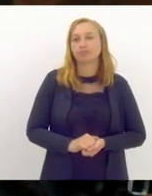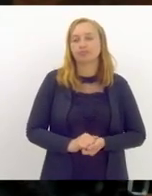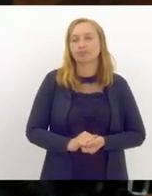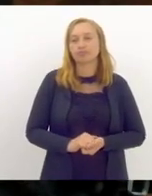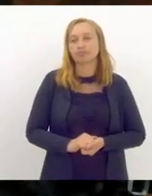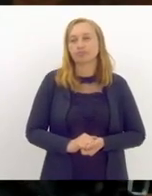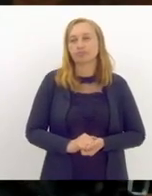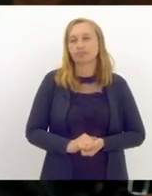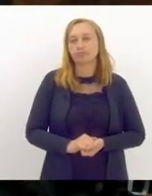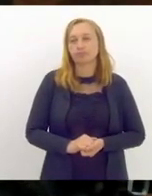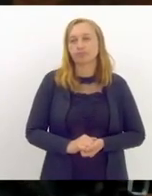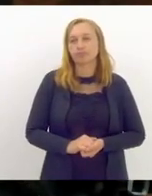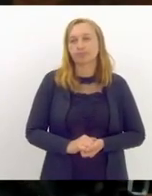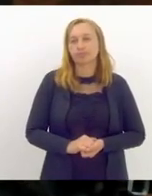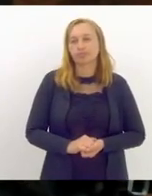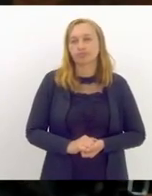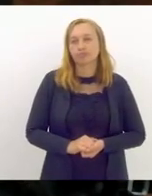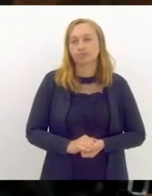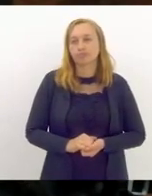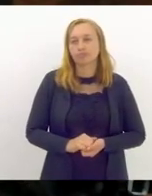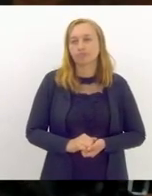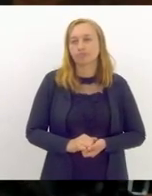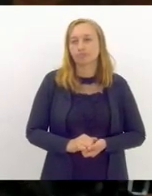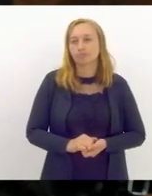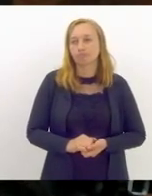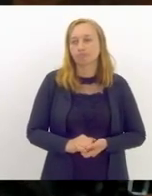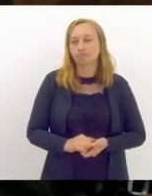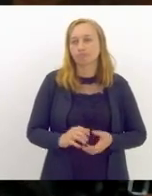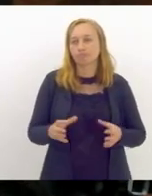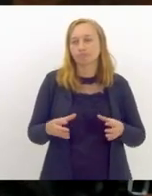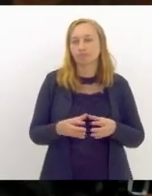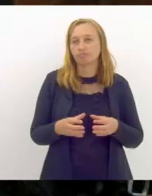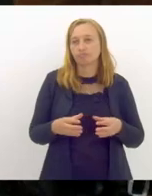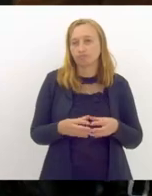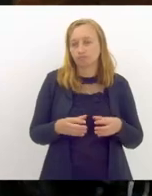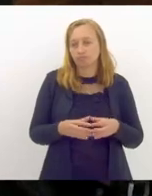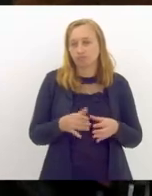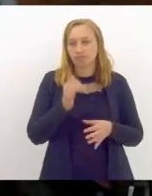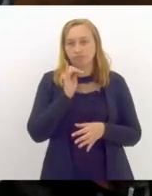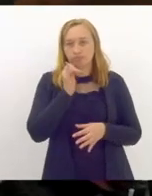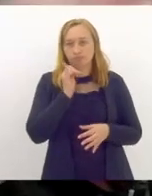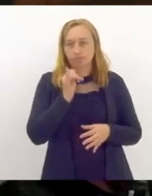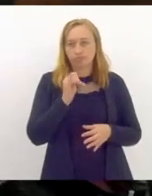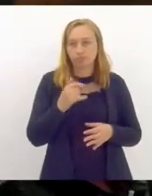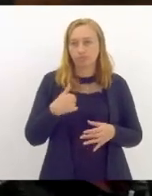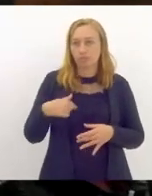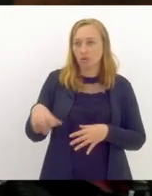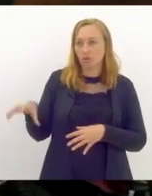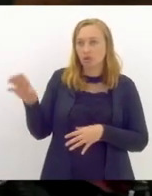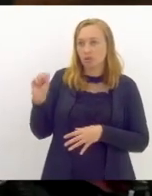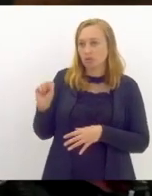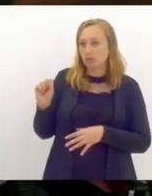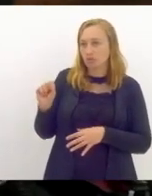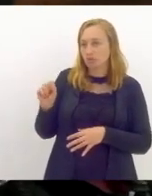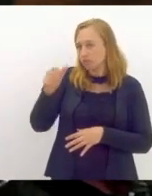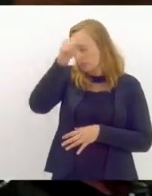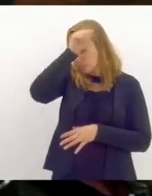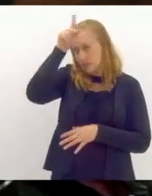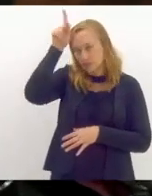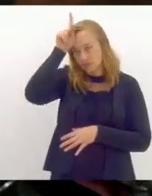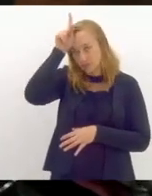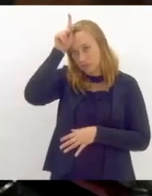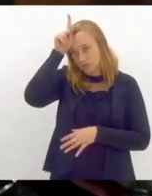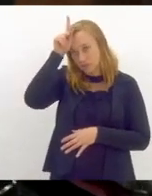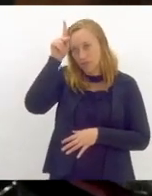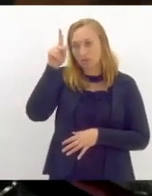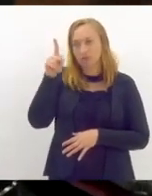representa uma narrativa construída eu ouvindo o prefeito Valdemir garotinho quase fiquei com pena dele aqui como se a cidade do Rio de Janeiro